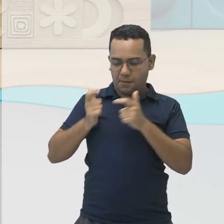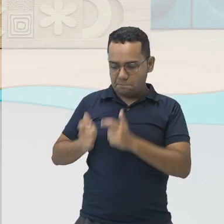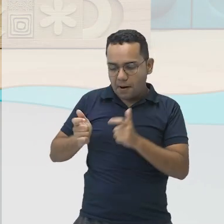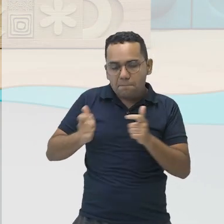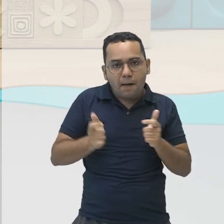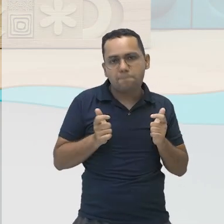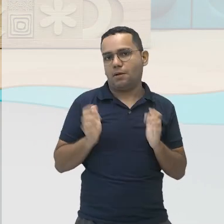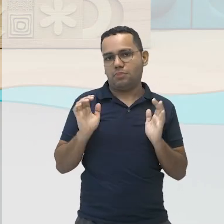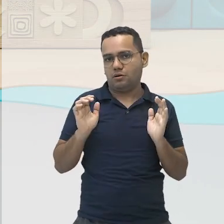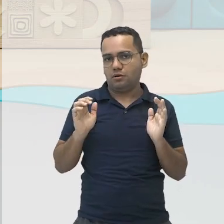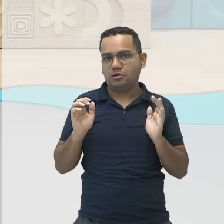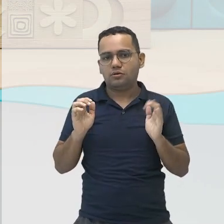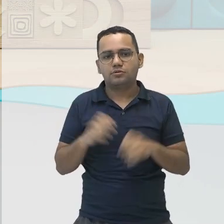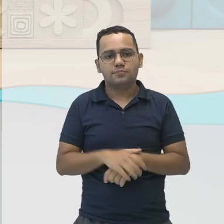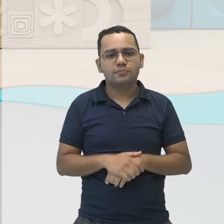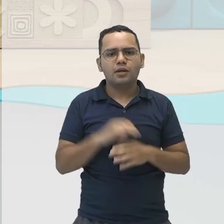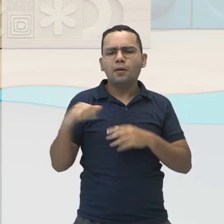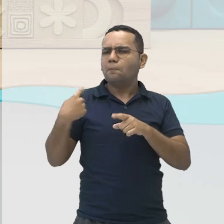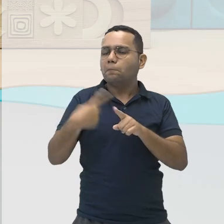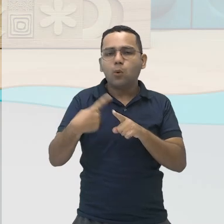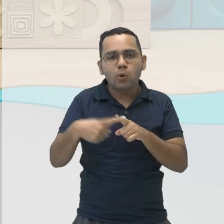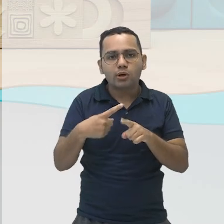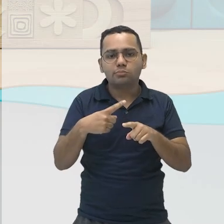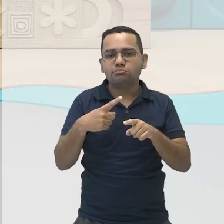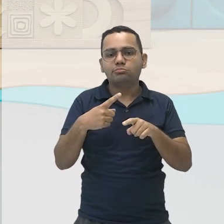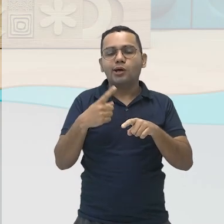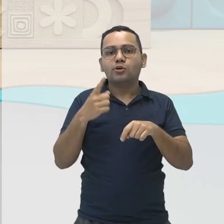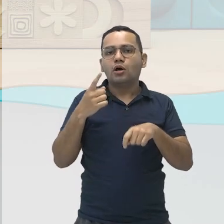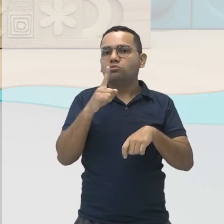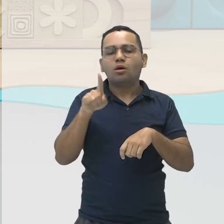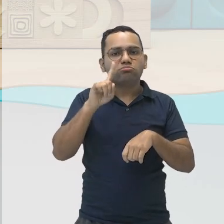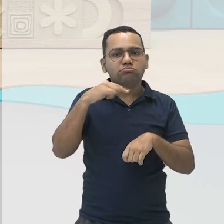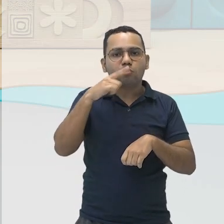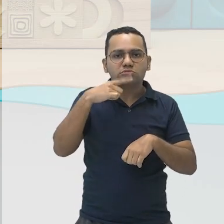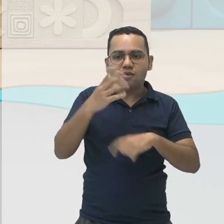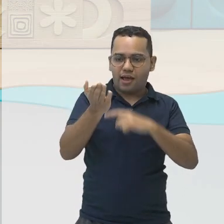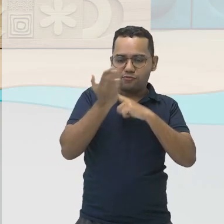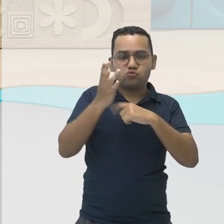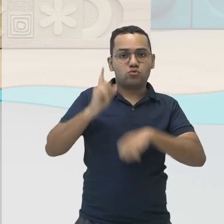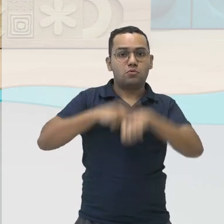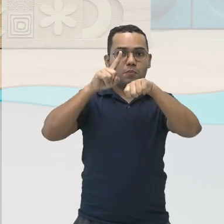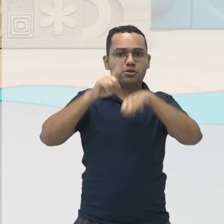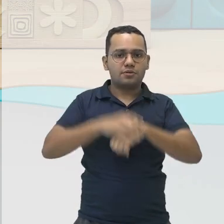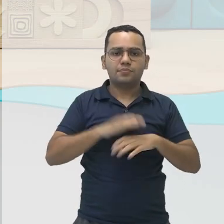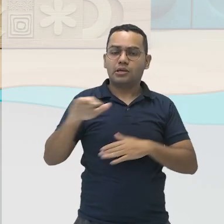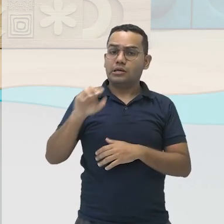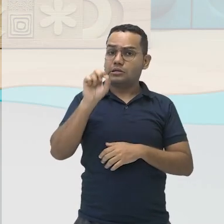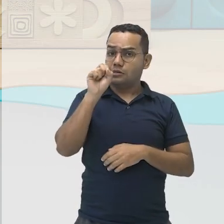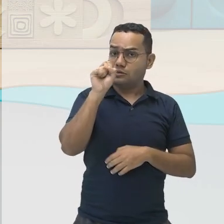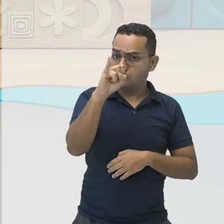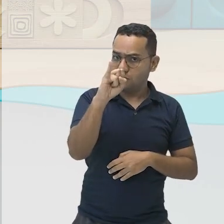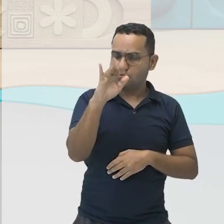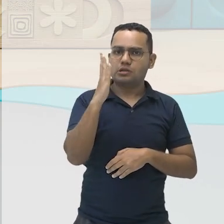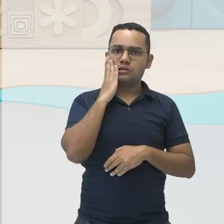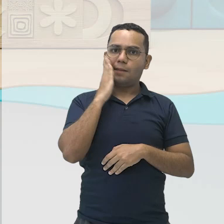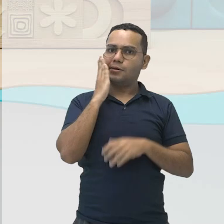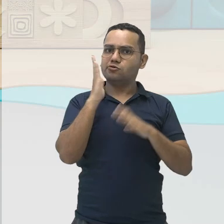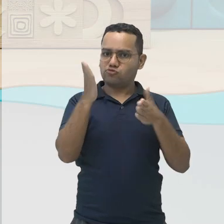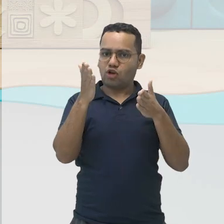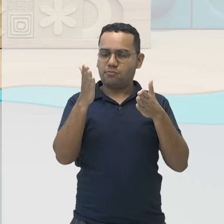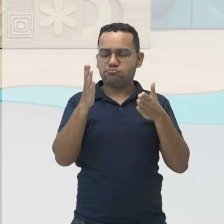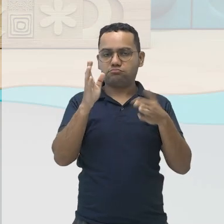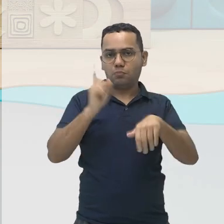ela não foi tomada de imediato, Mas quando bem aplicados os primeiros socorros, todo esse mal